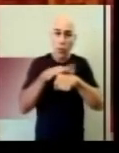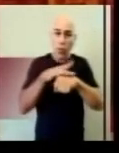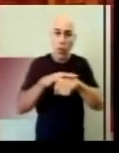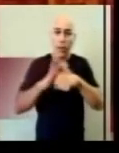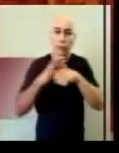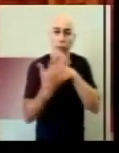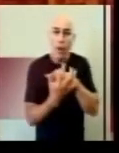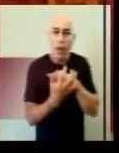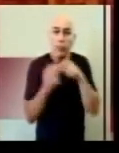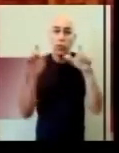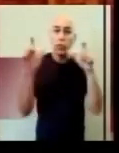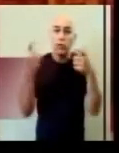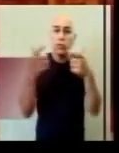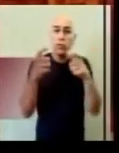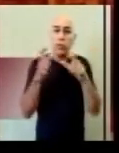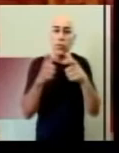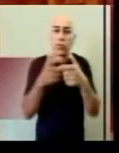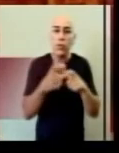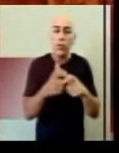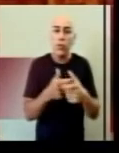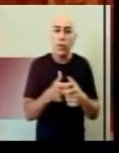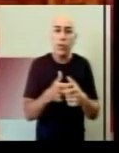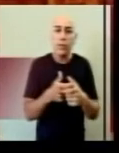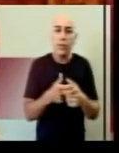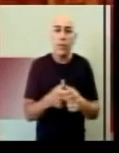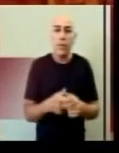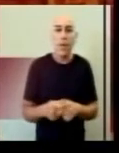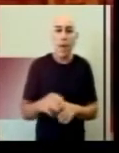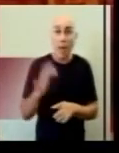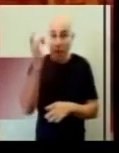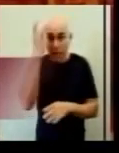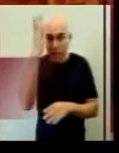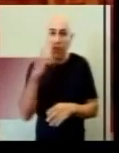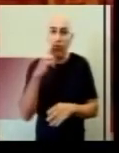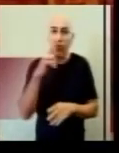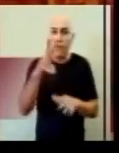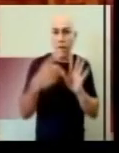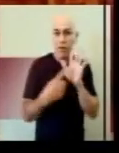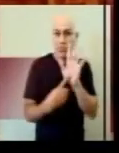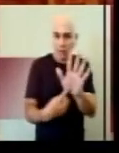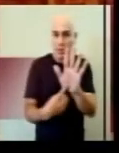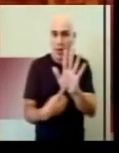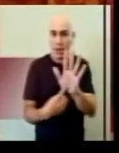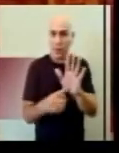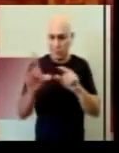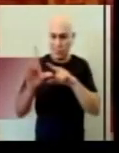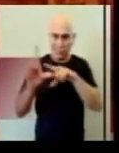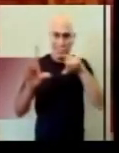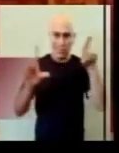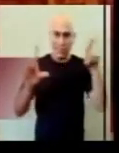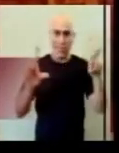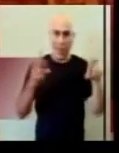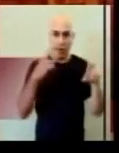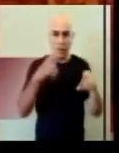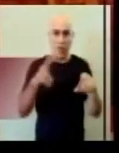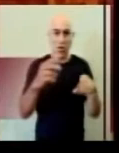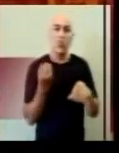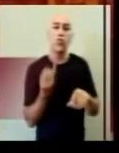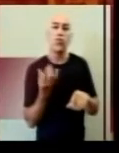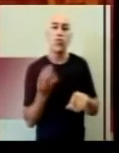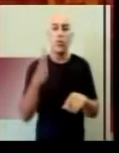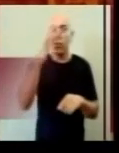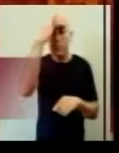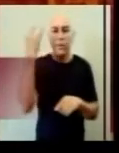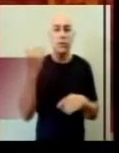uma estreita, isso é muito, muito fácil de ver nos dados nossos, de que